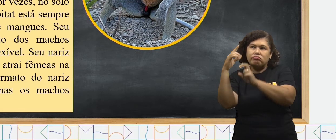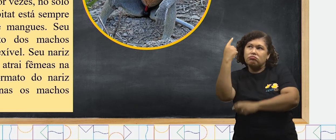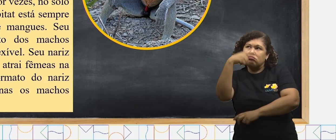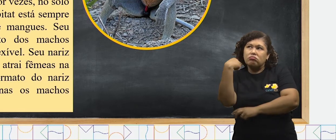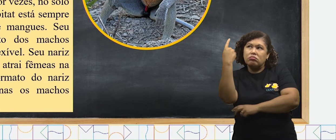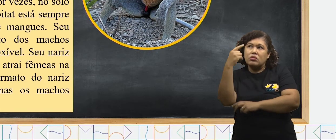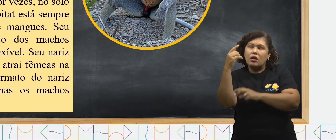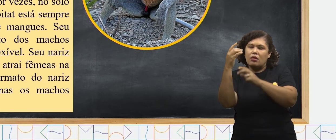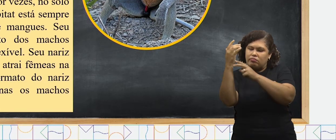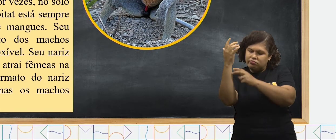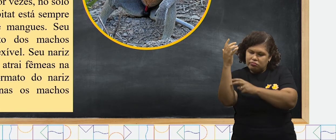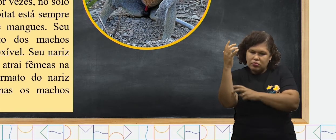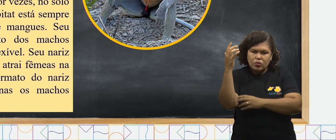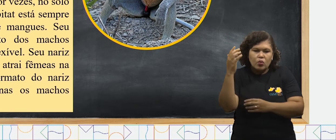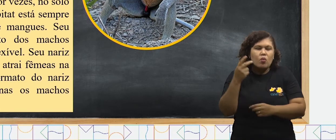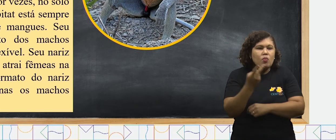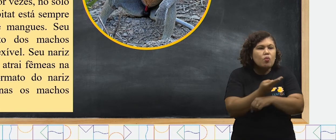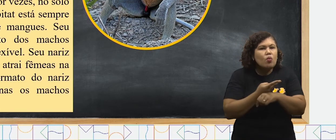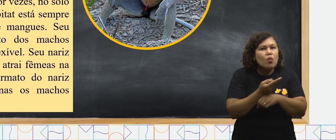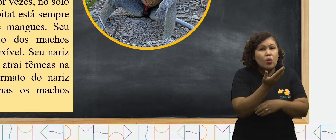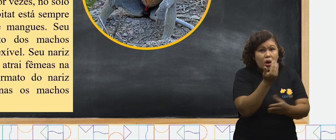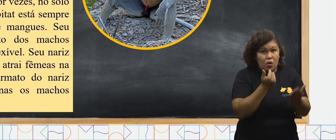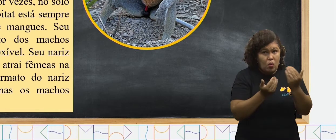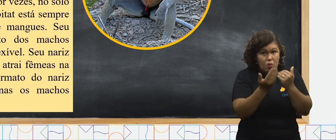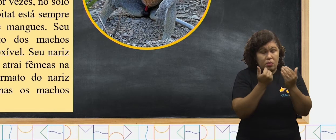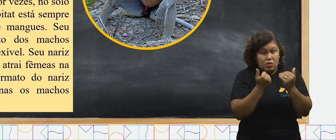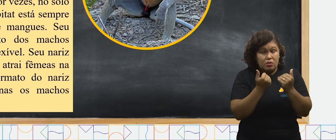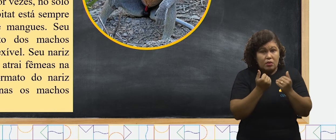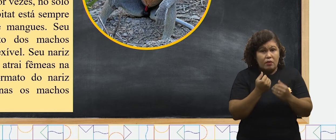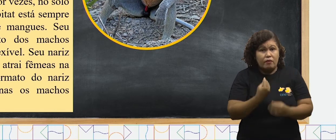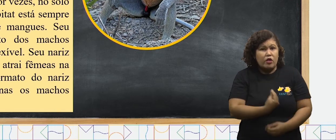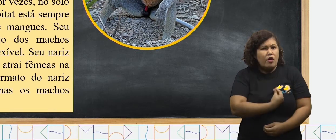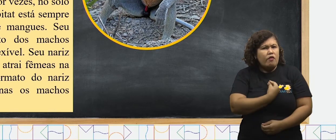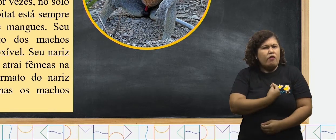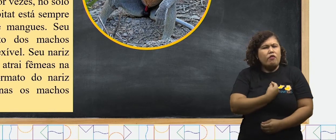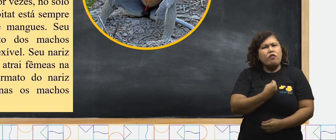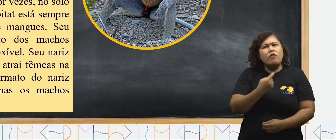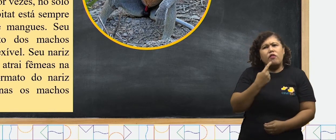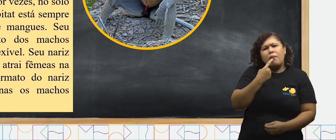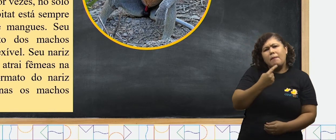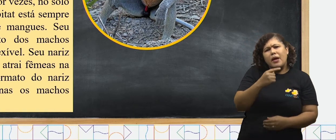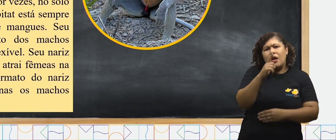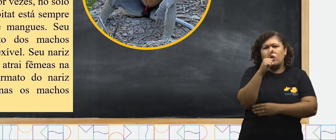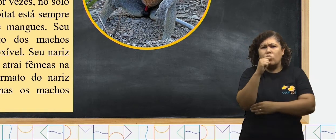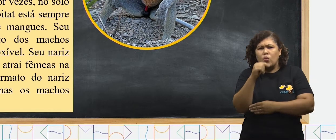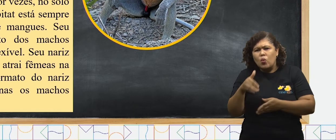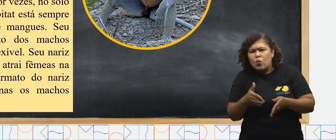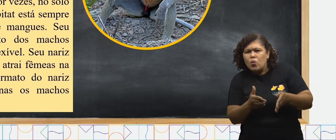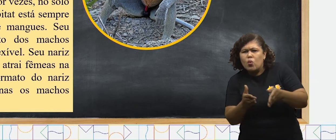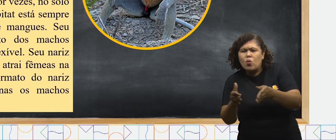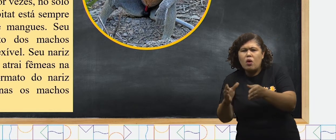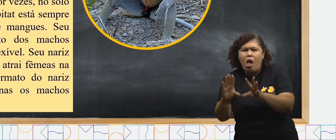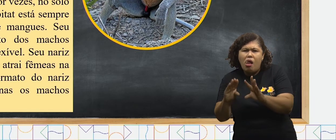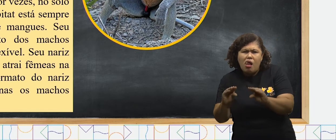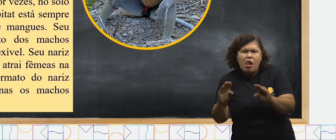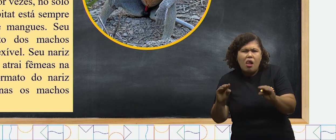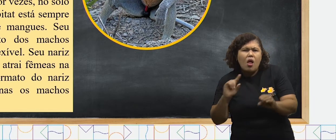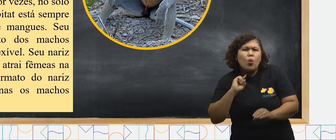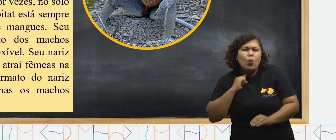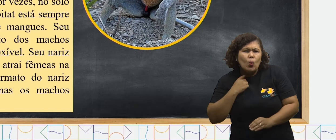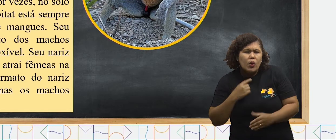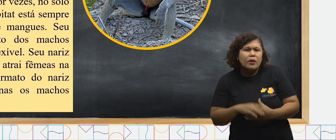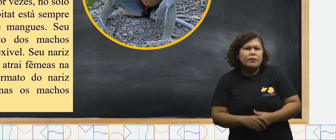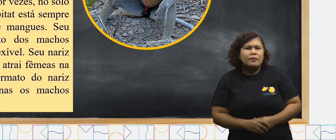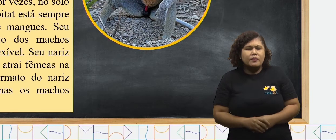no solo à procura de alimento. Seu habitat está sempre em torno de rios, pântanos e